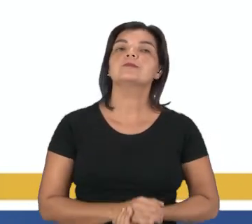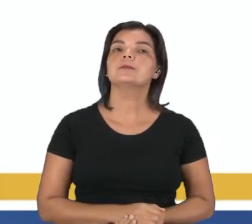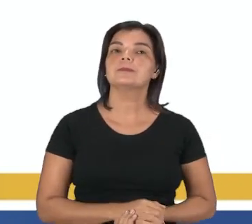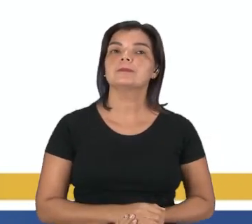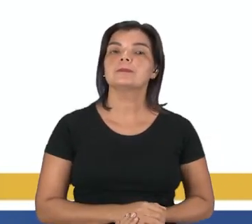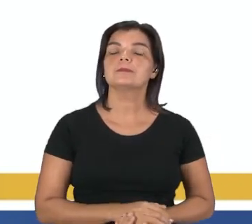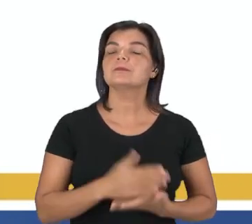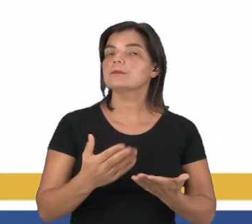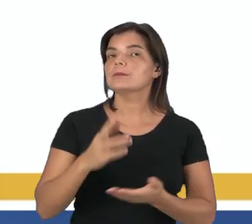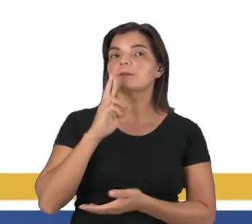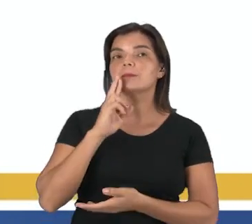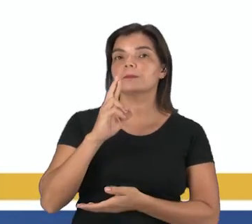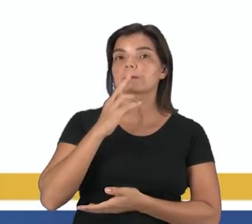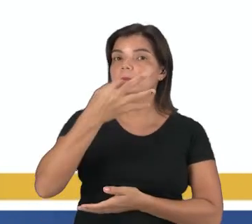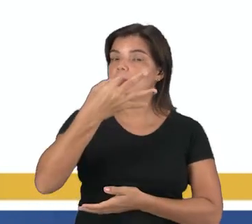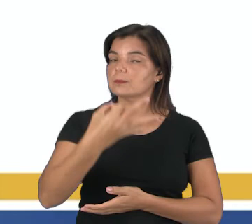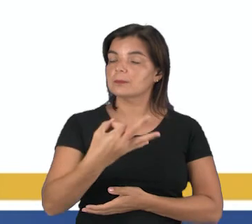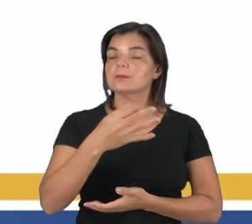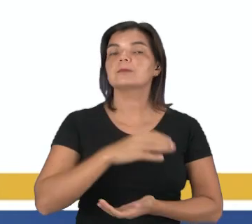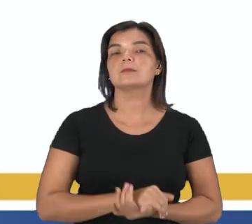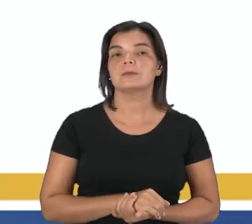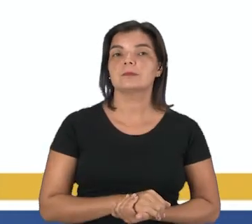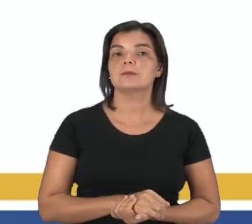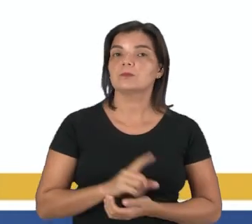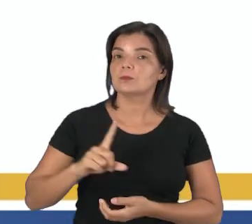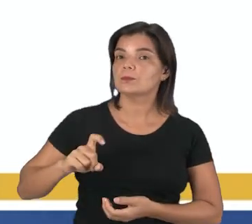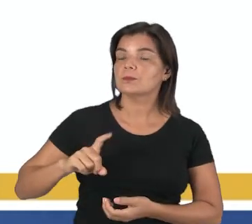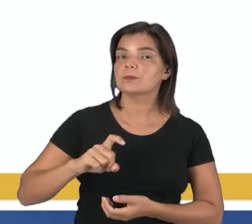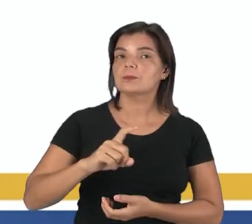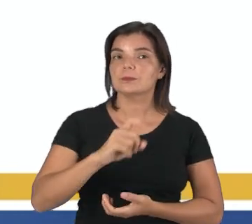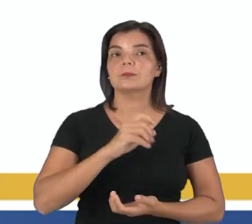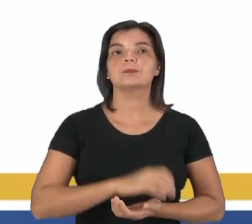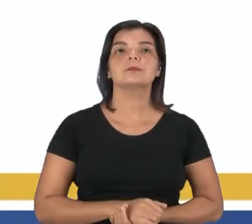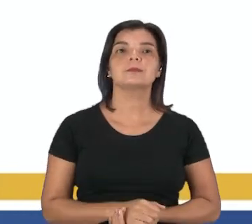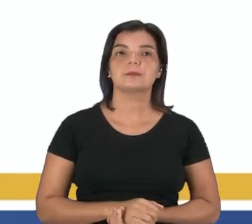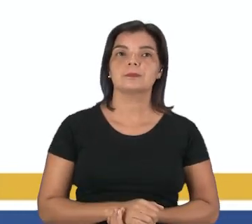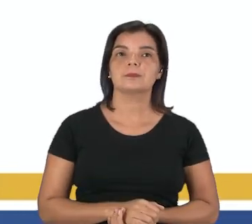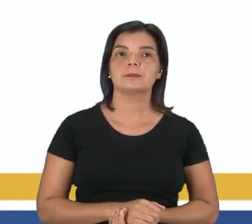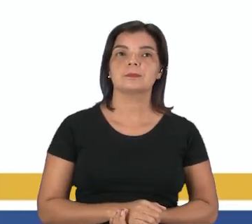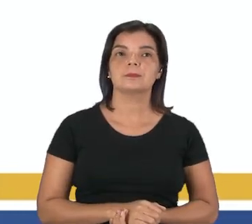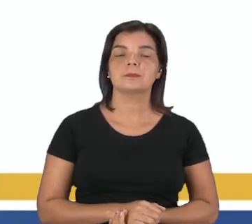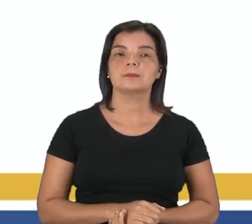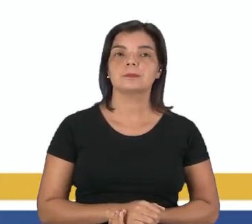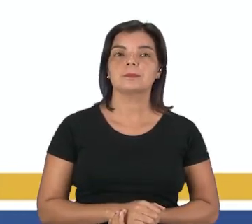testículo. Em qual dessas opções a gente tem a produção dos espermatozoides?